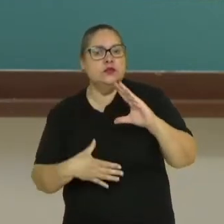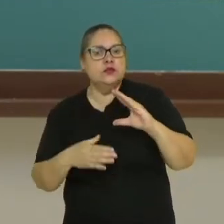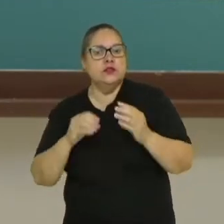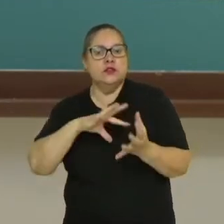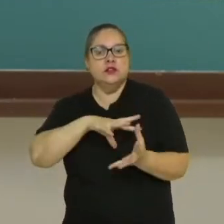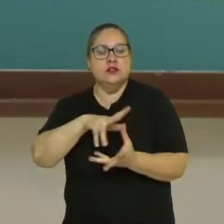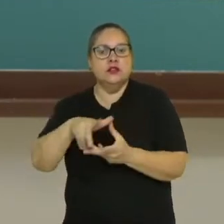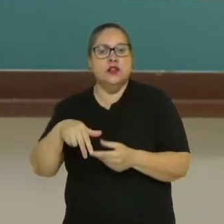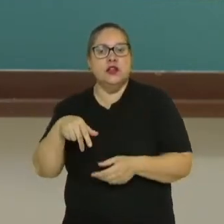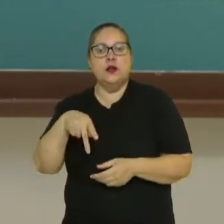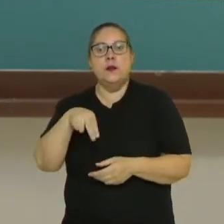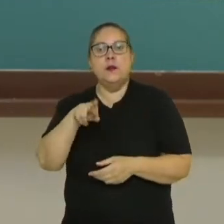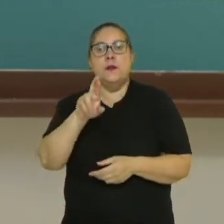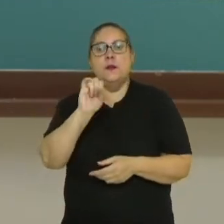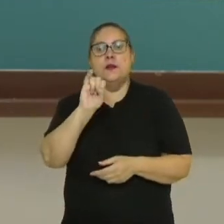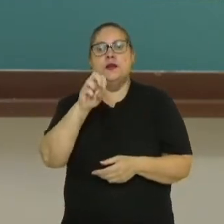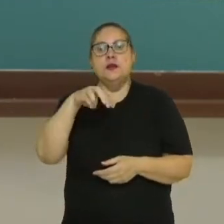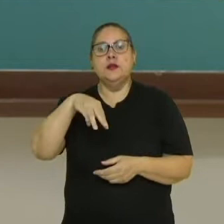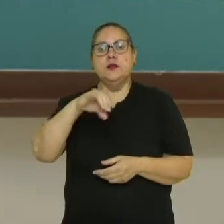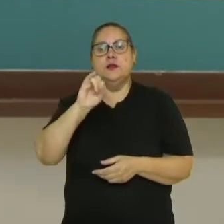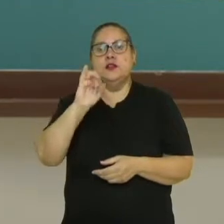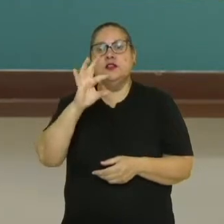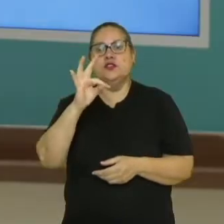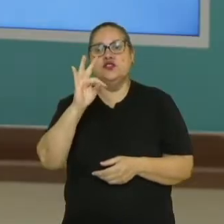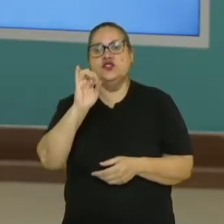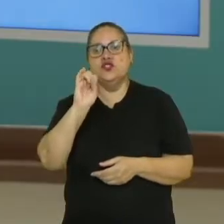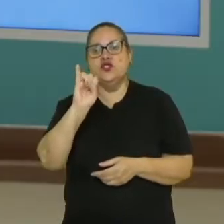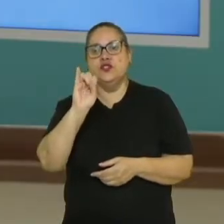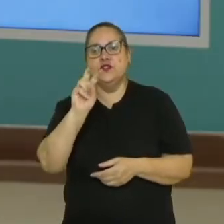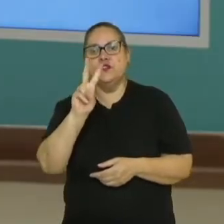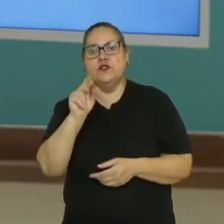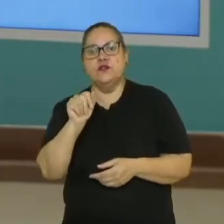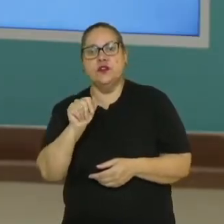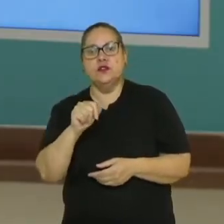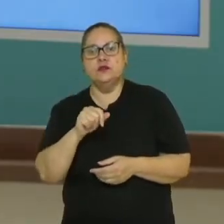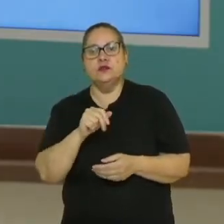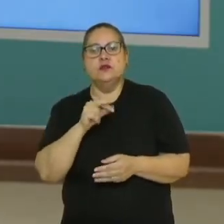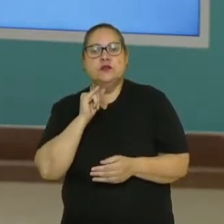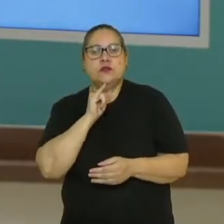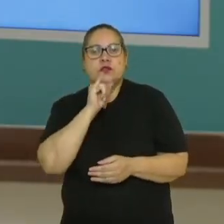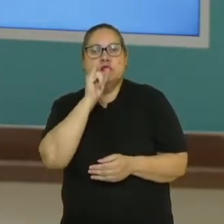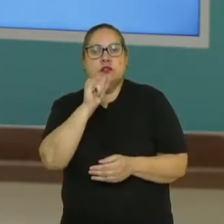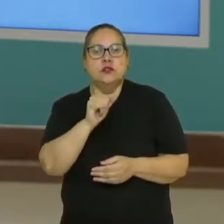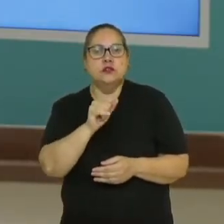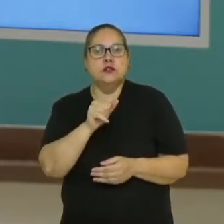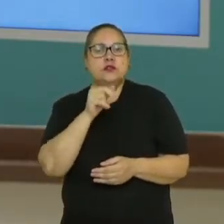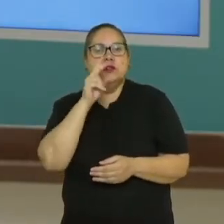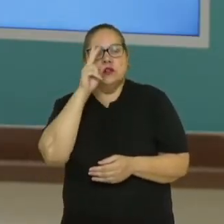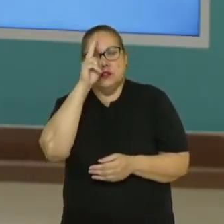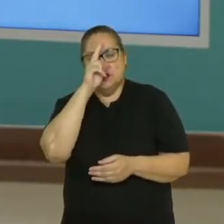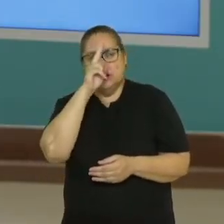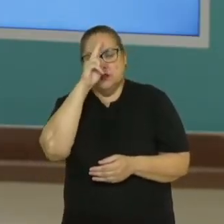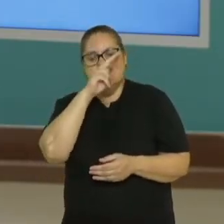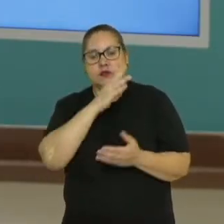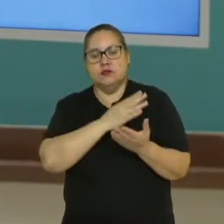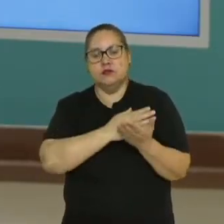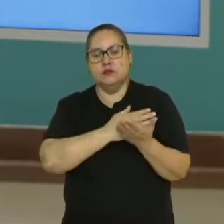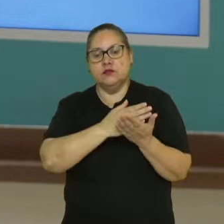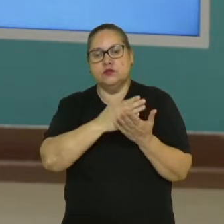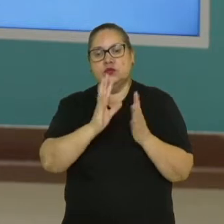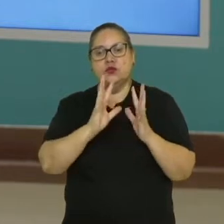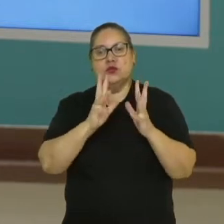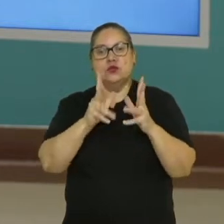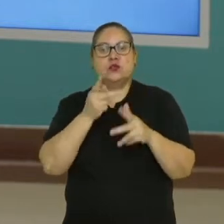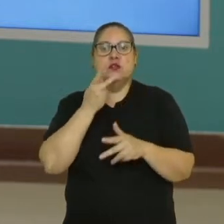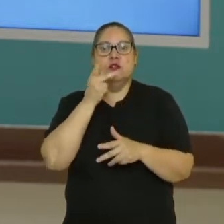falarmos sobre esse assunto, eu tenho um recadinho para você. Você lembra todos os recados que eu começo a aula e falo para